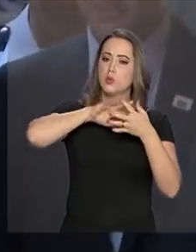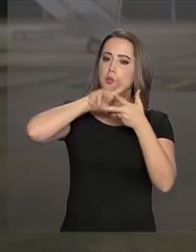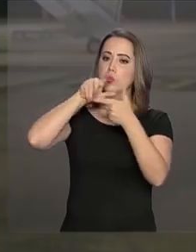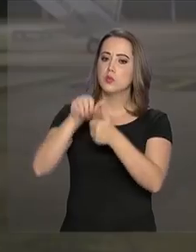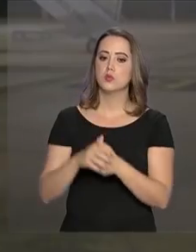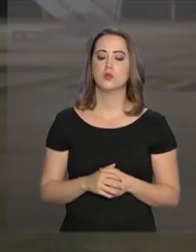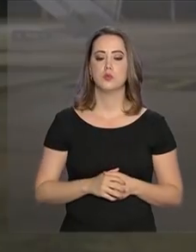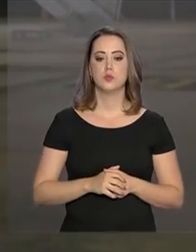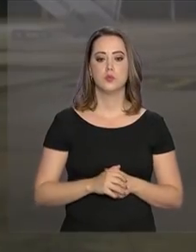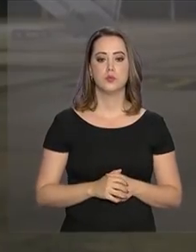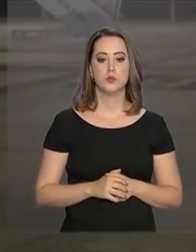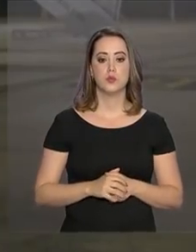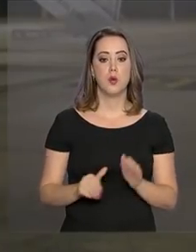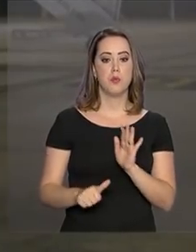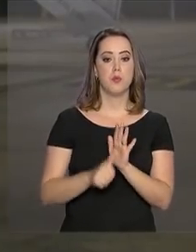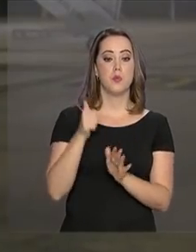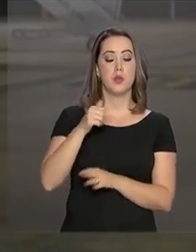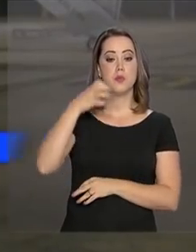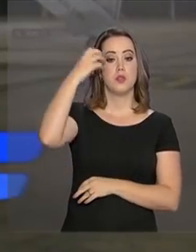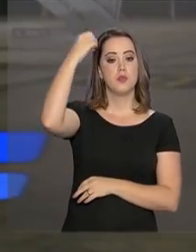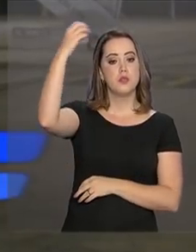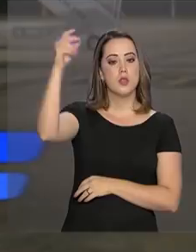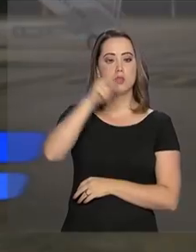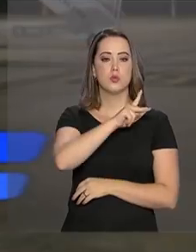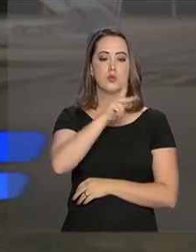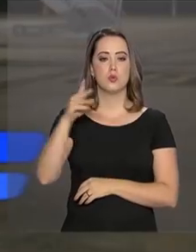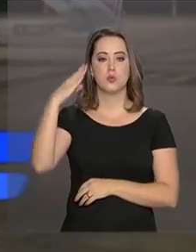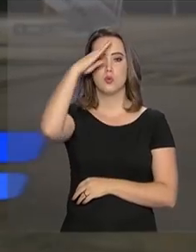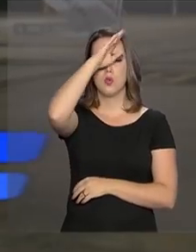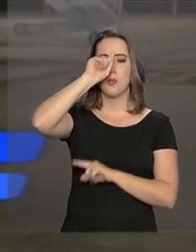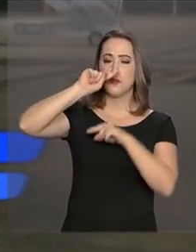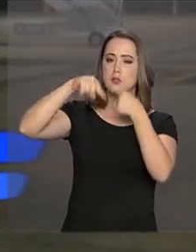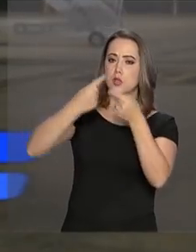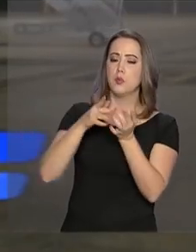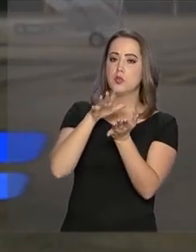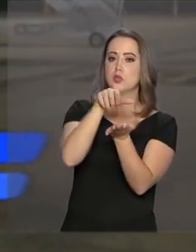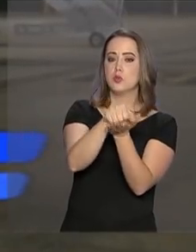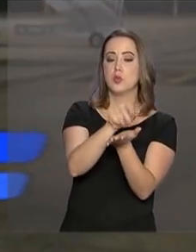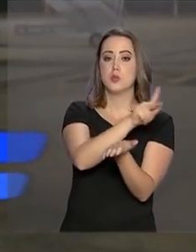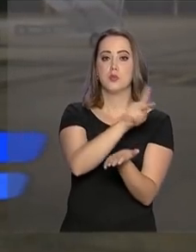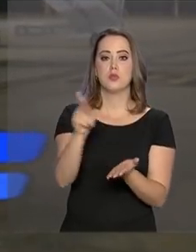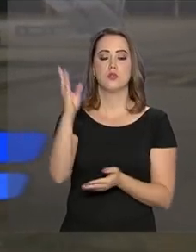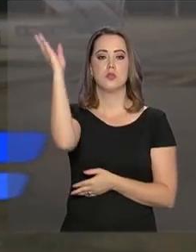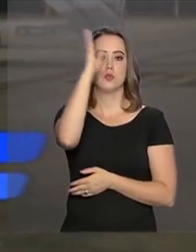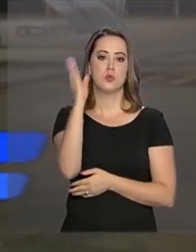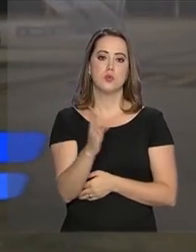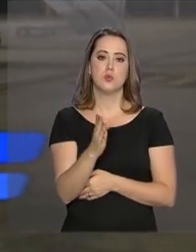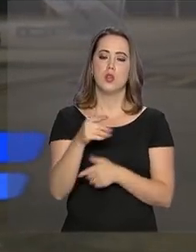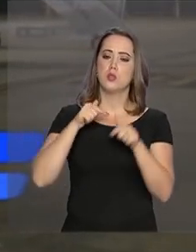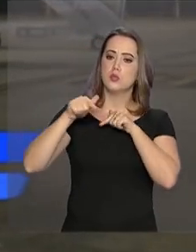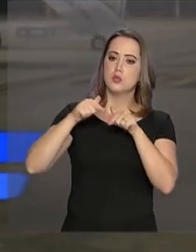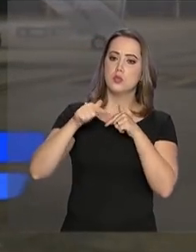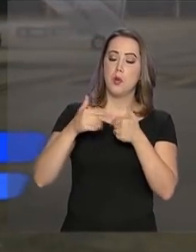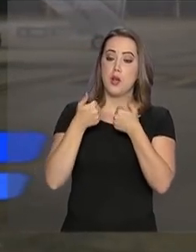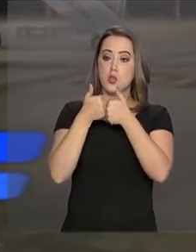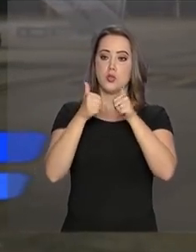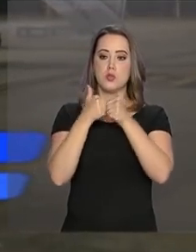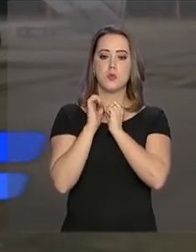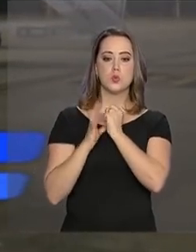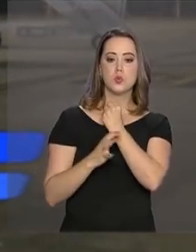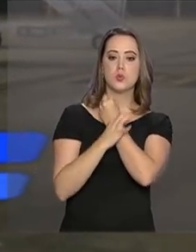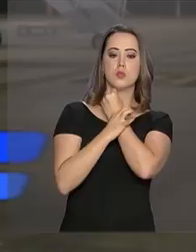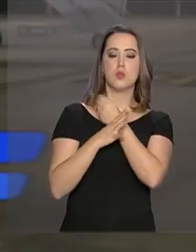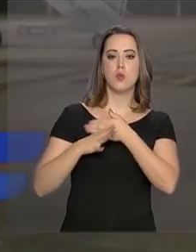Mundial. Esse é o primeiro voo de Jair Bolsonaro após tomar posse como presidente do Brasil. A missão de transportar com